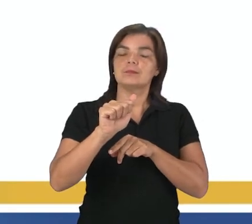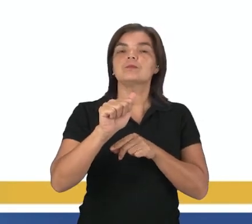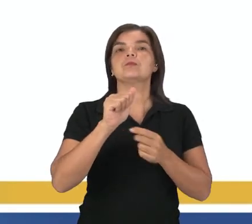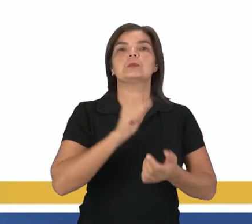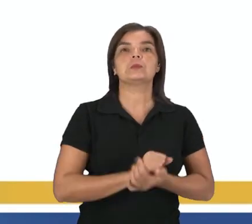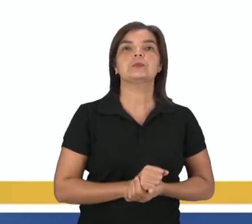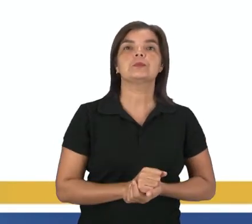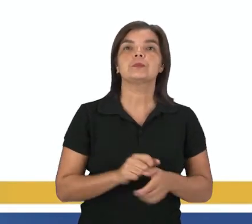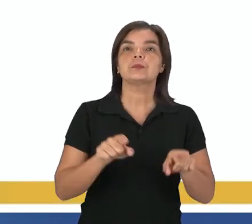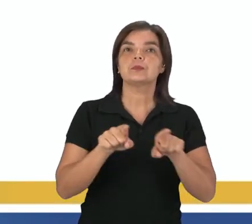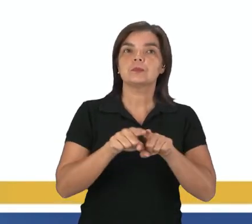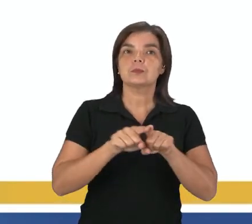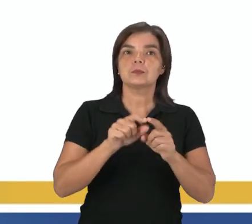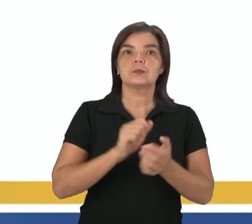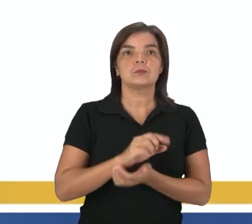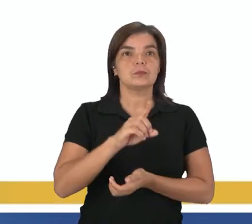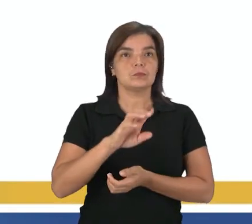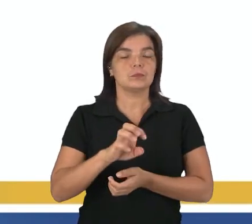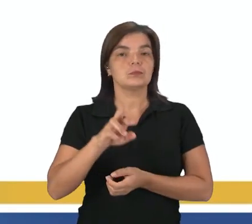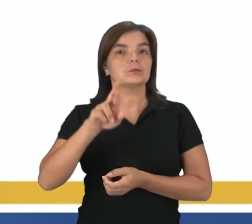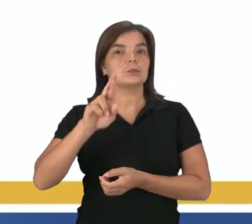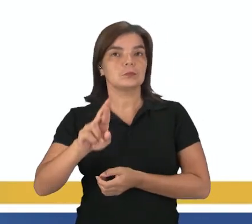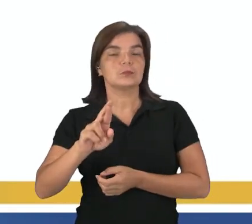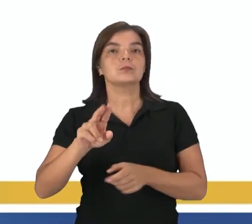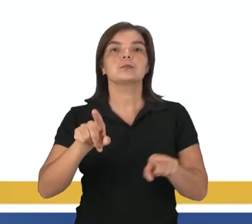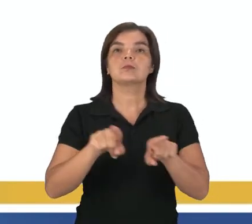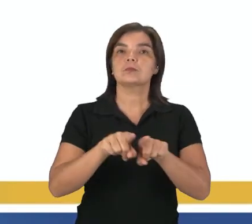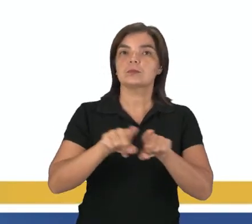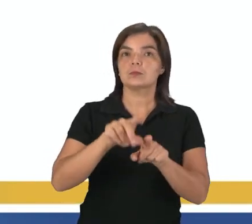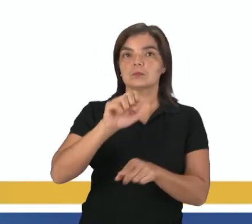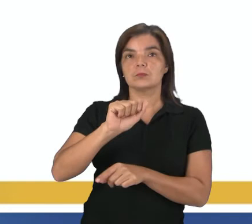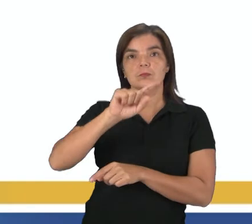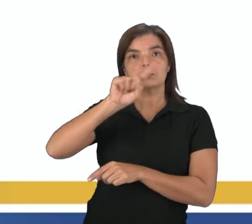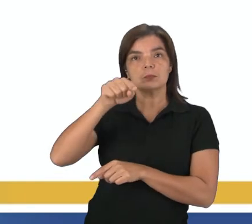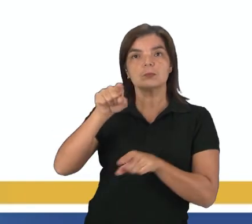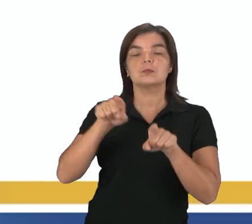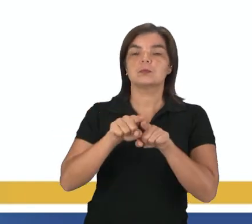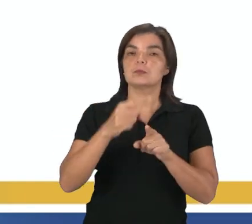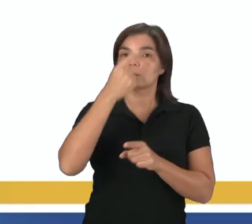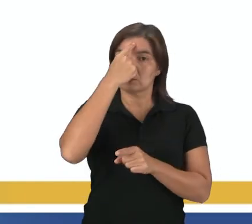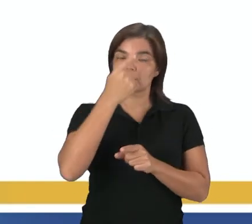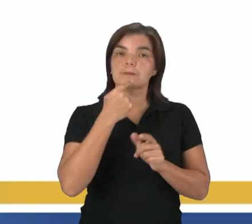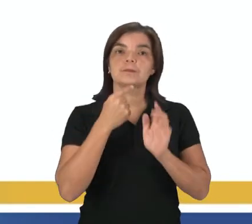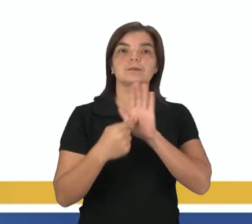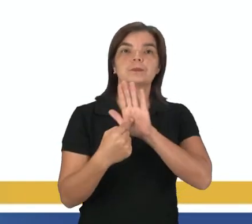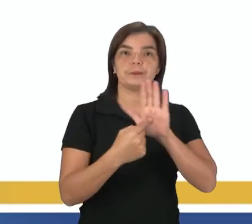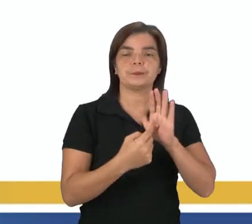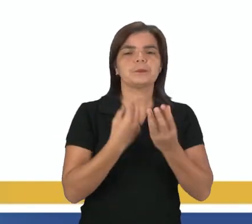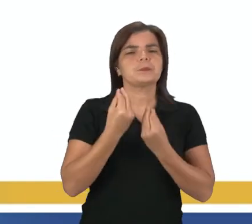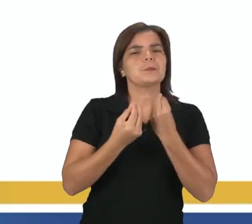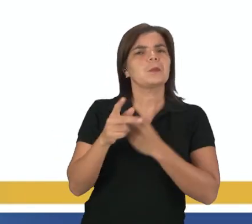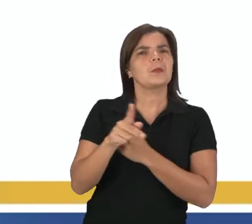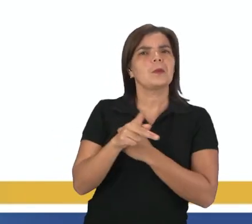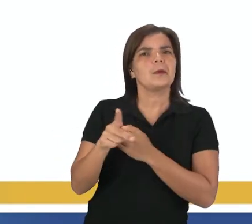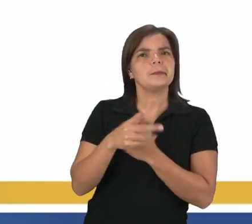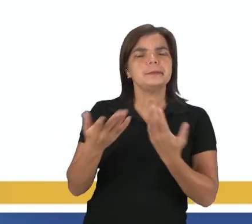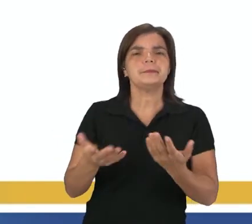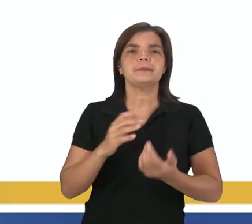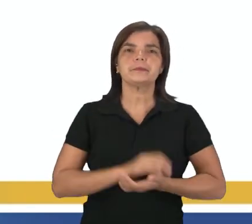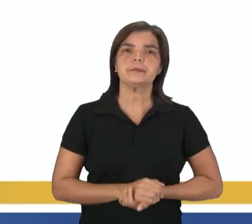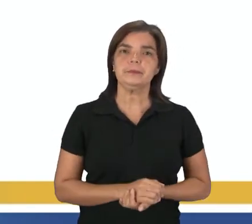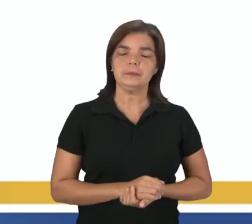transporte o segmento de reta orientando DE para a reta R, obtendo o ponto A', que é a imagem de A. Como assim, professora?